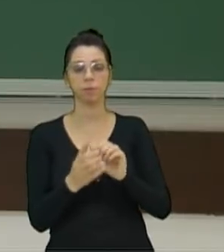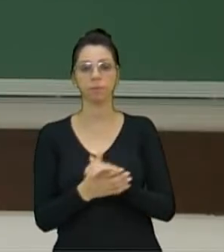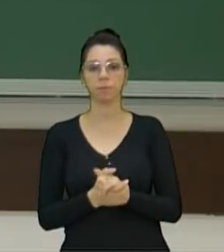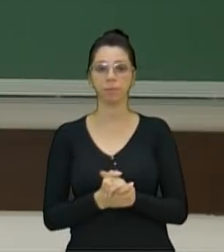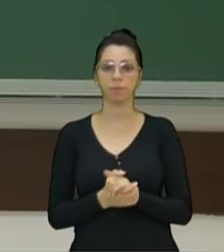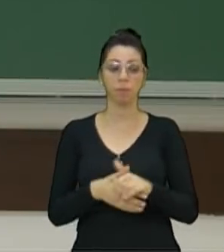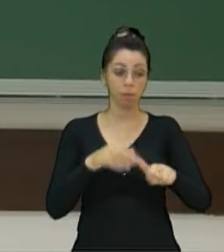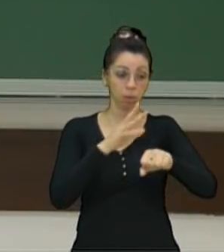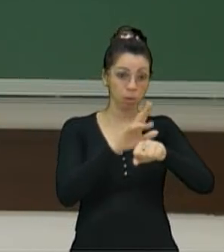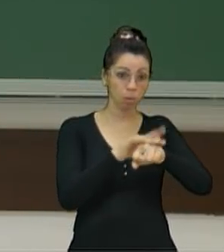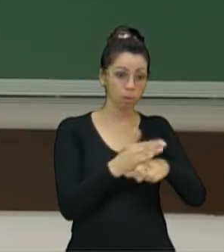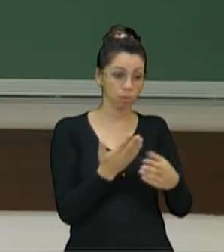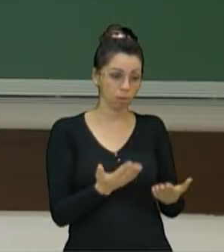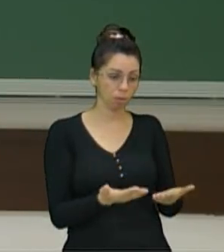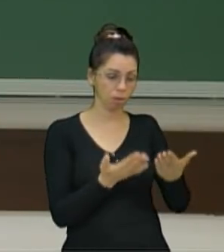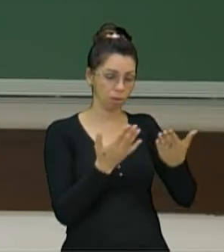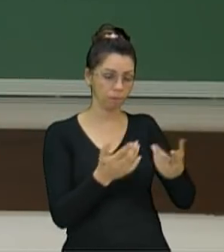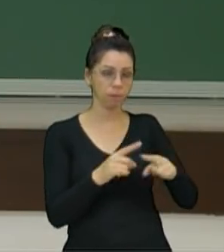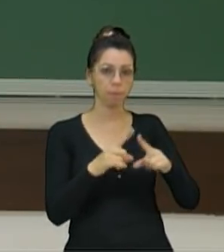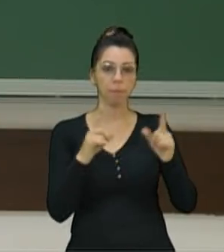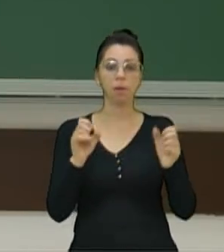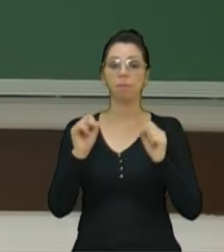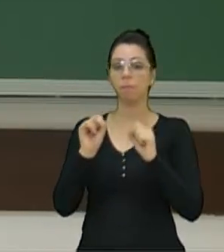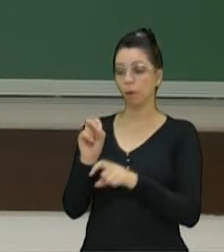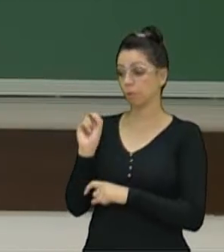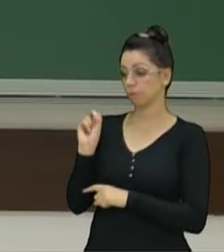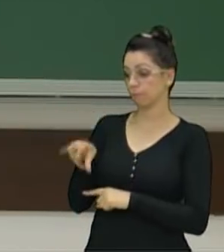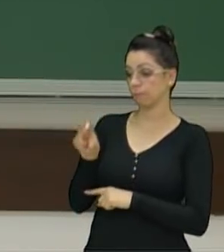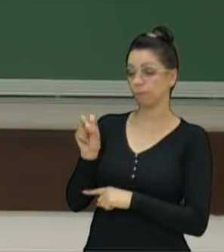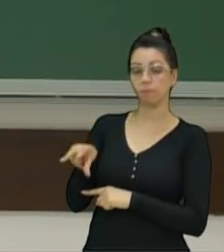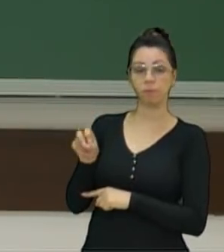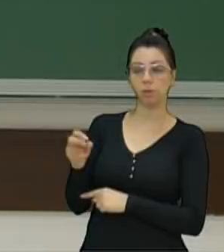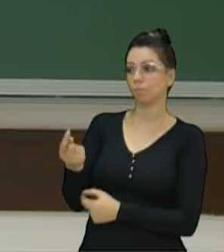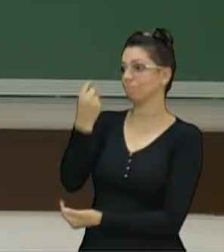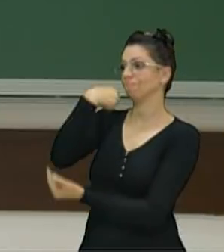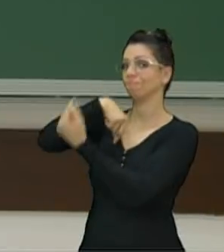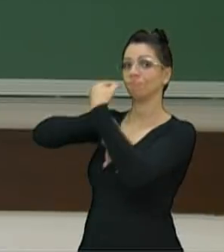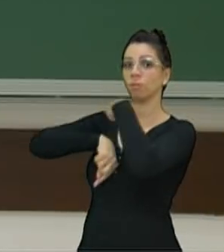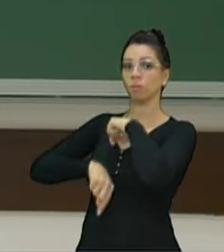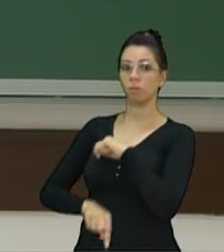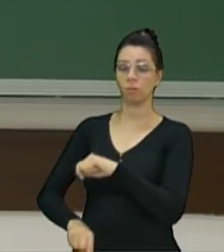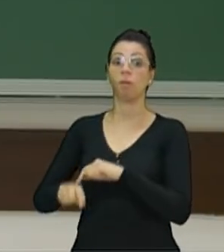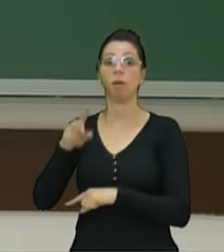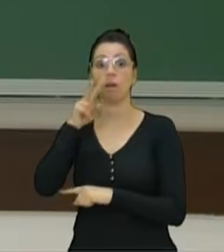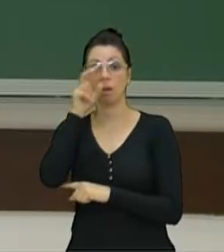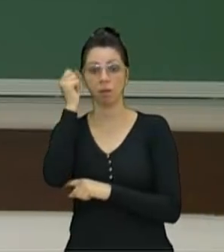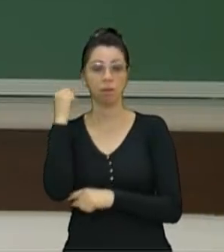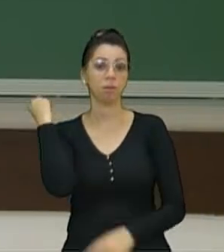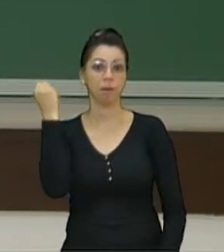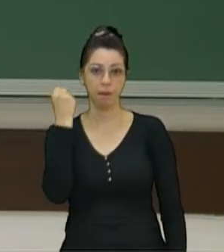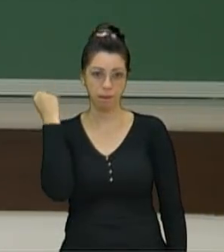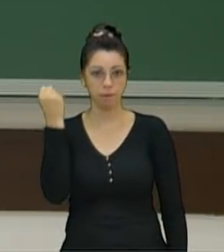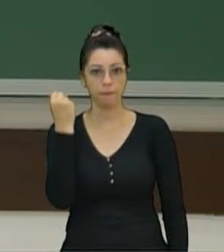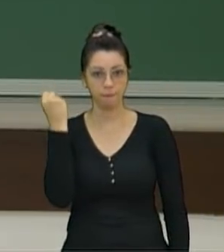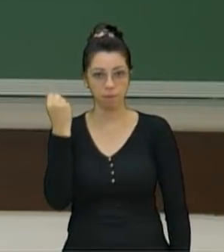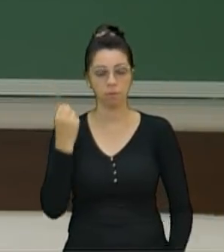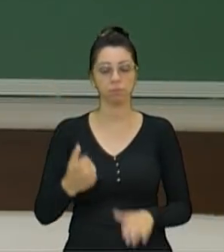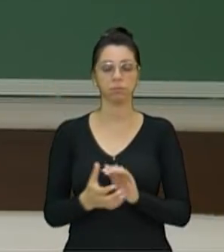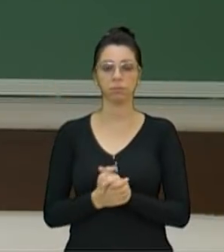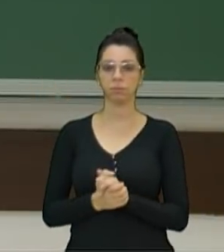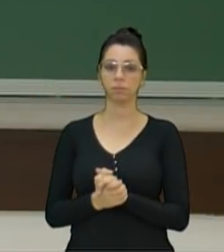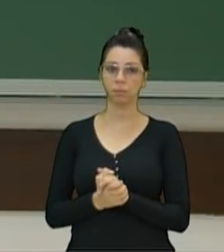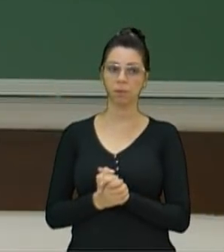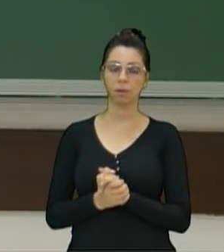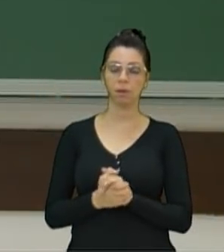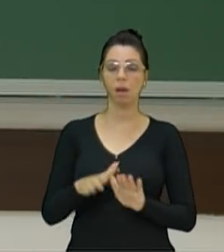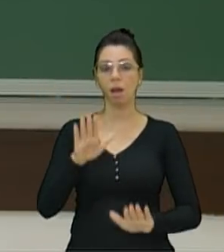até sem sintomas, ou podem ter vírus que podem entrar e podem trazer sintomas graves, tá? Então, muitas vezes eles